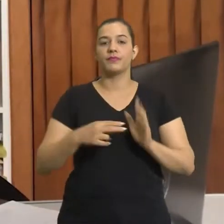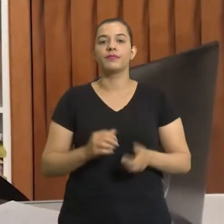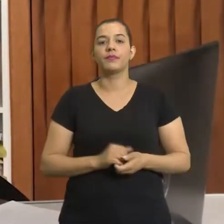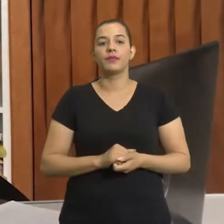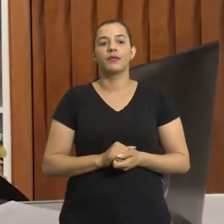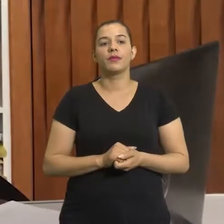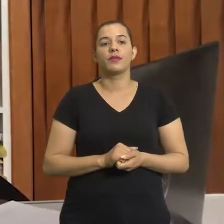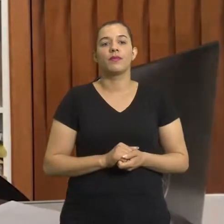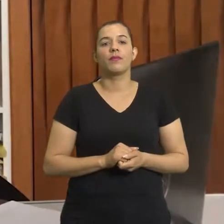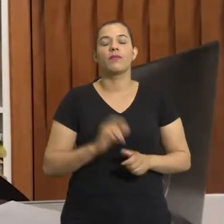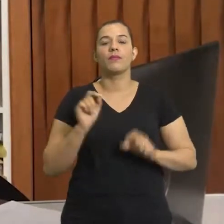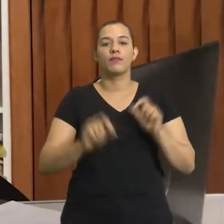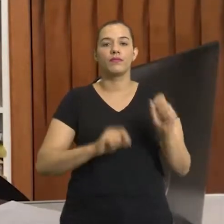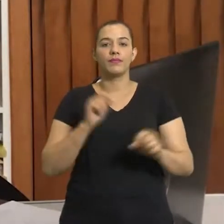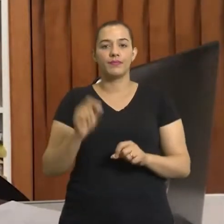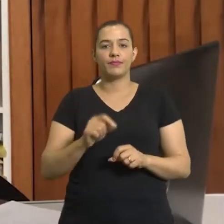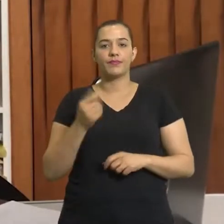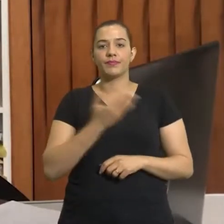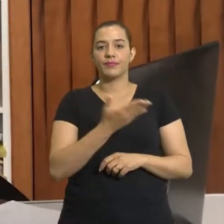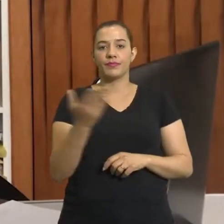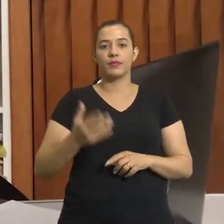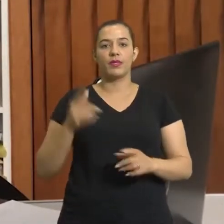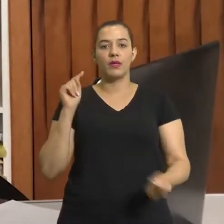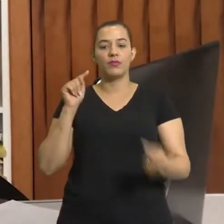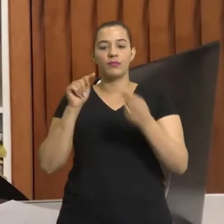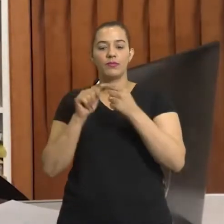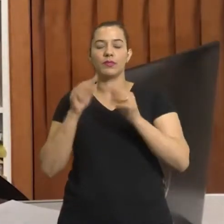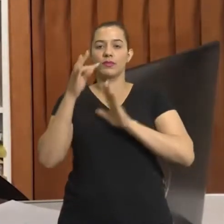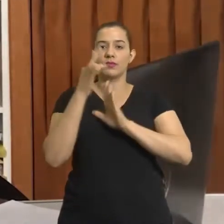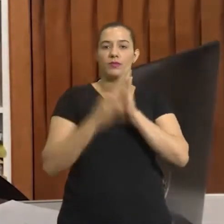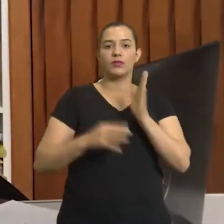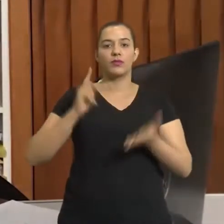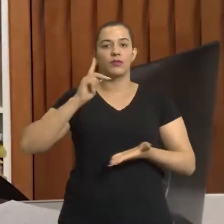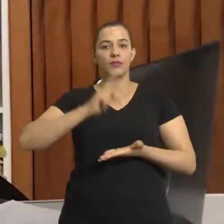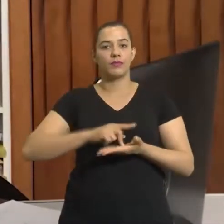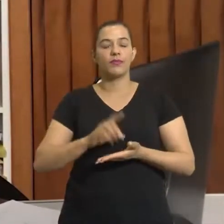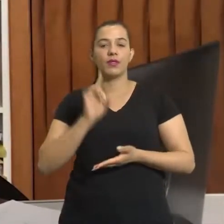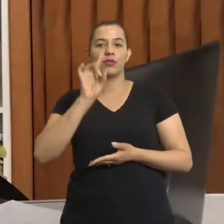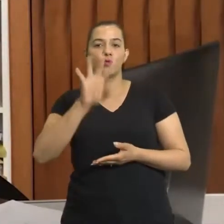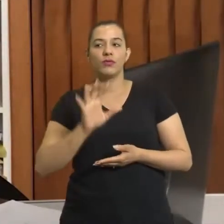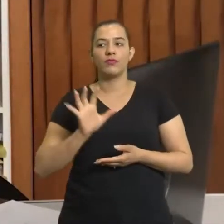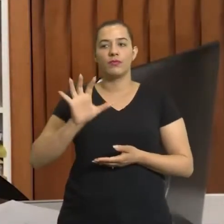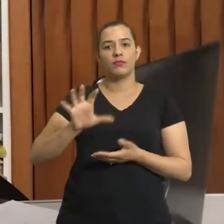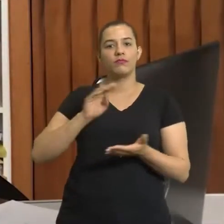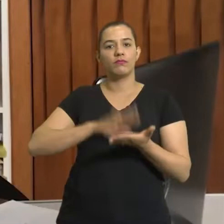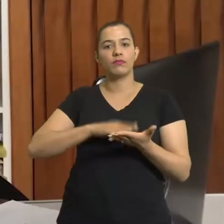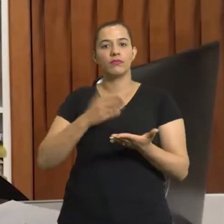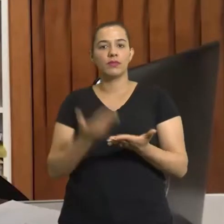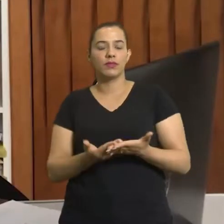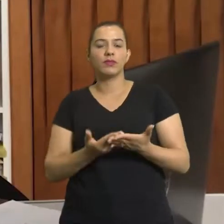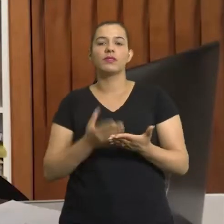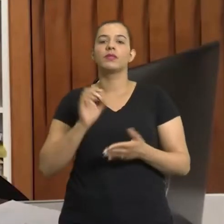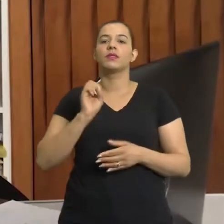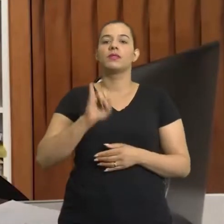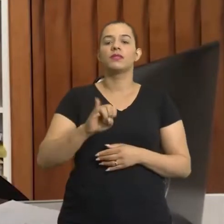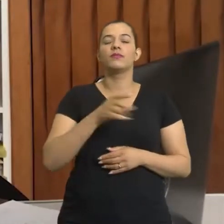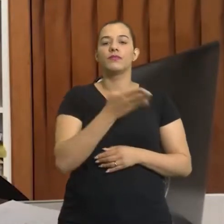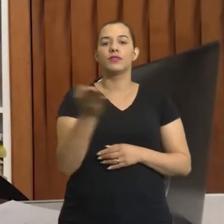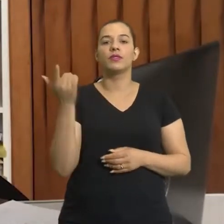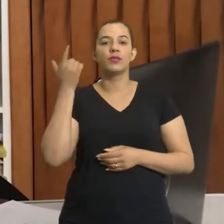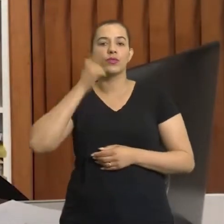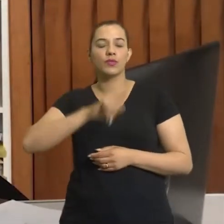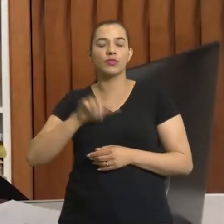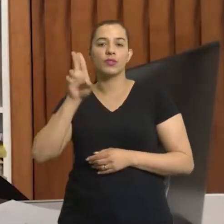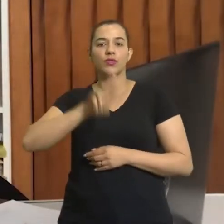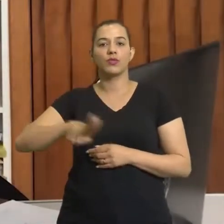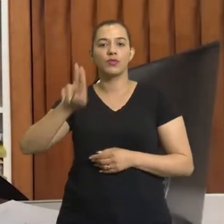competente é confrontar esse texto com a realidade. O texto só vai fazer sentido para você se você conseguir